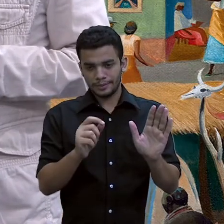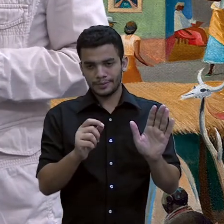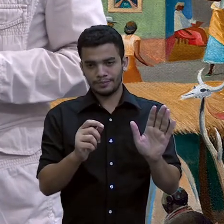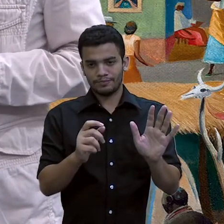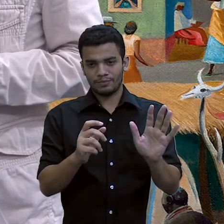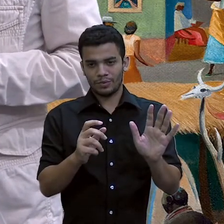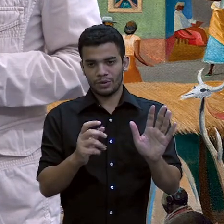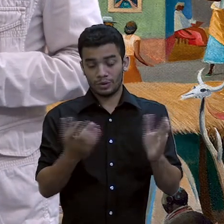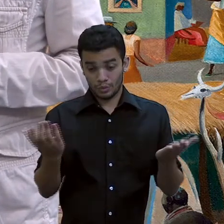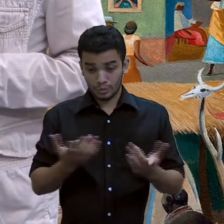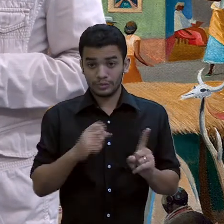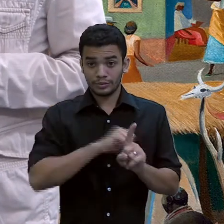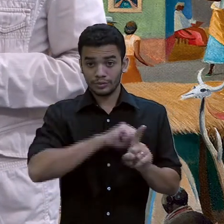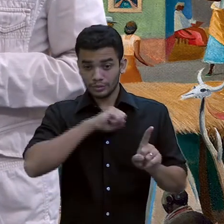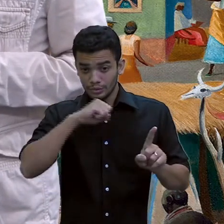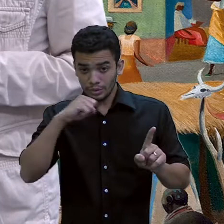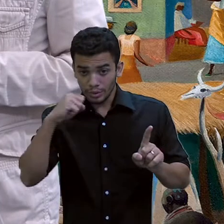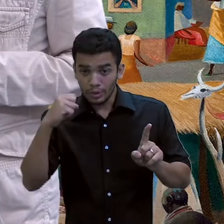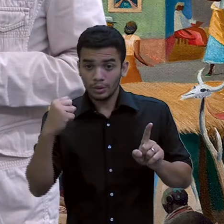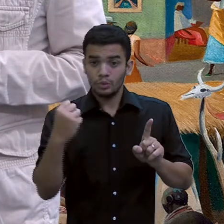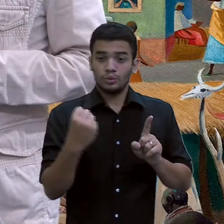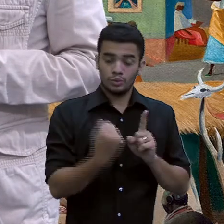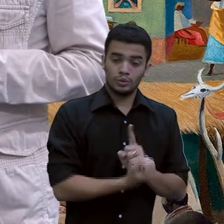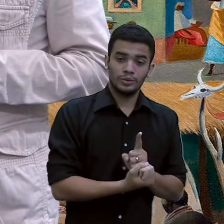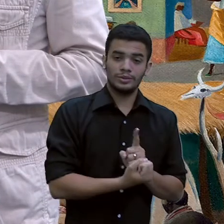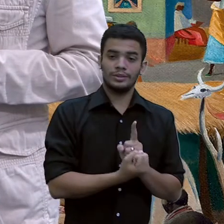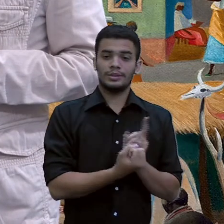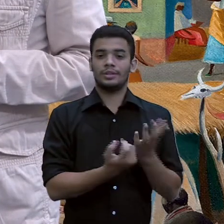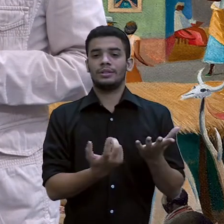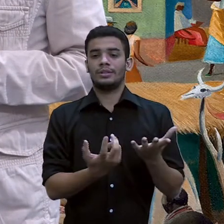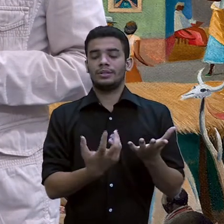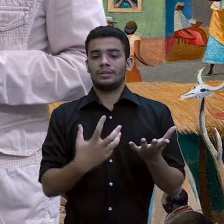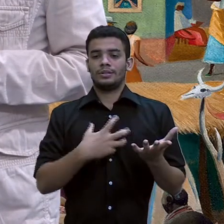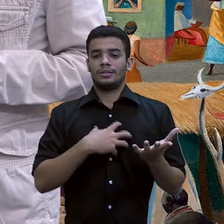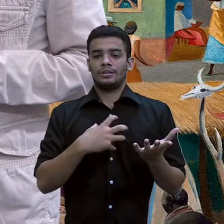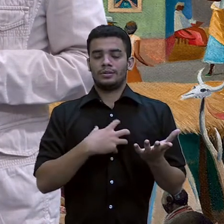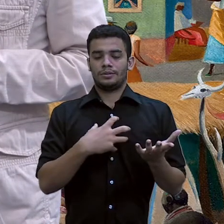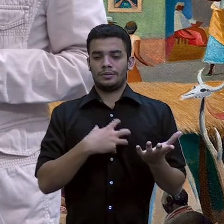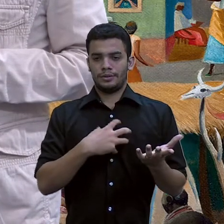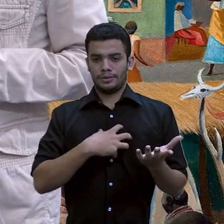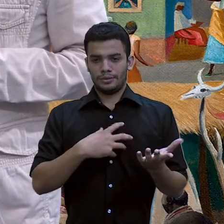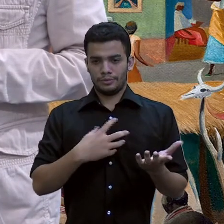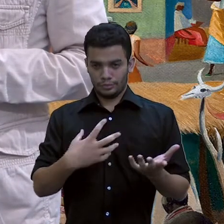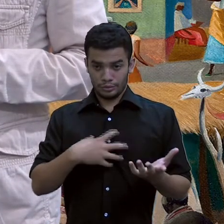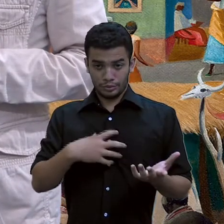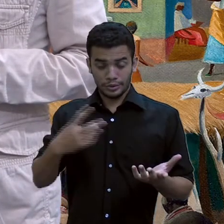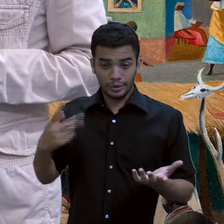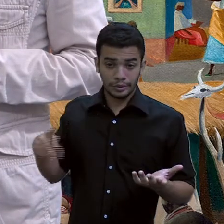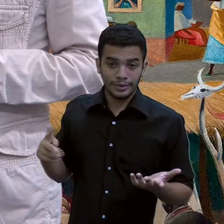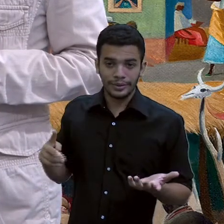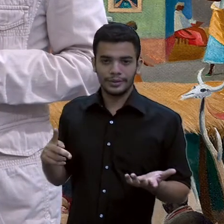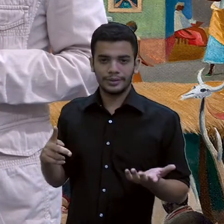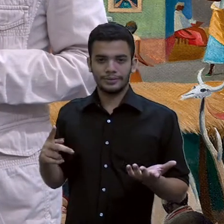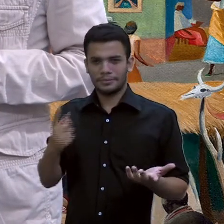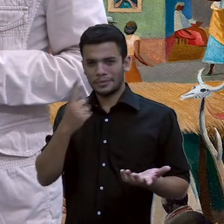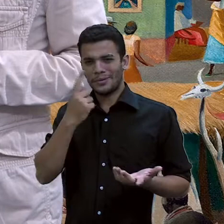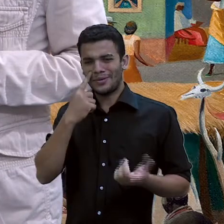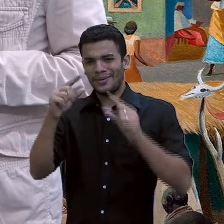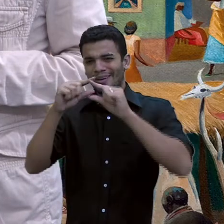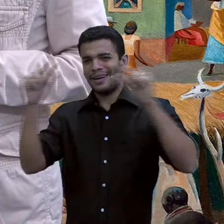a nossa sociedade ainda, né? A nossa sociedade atual. A carne mais barata